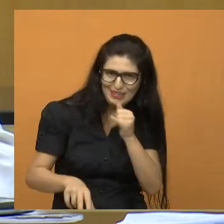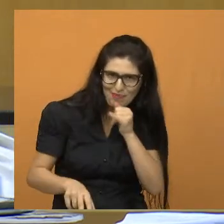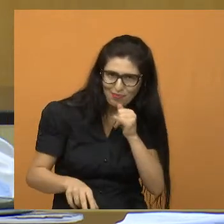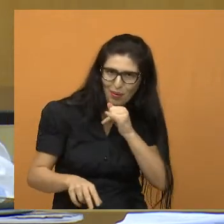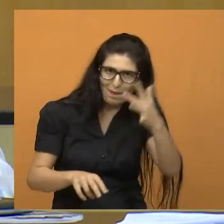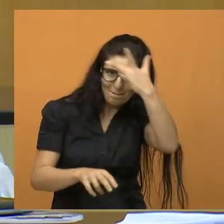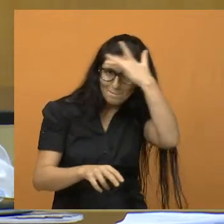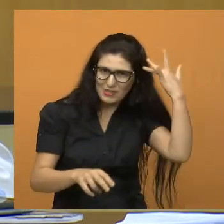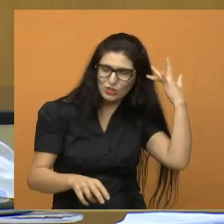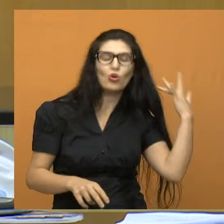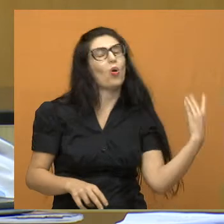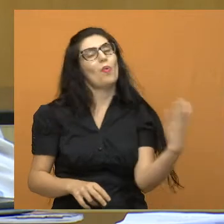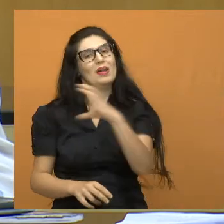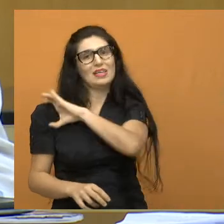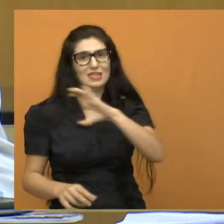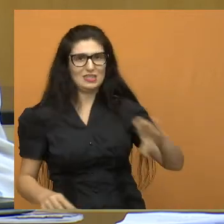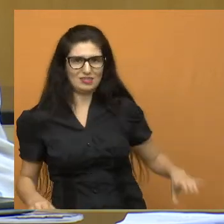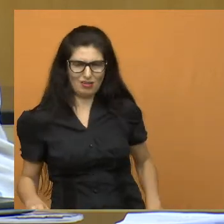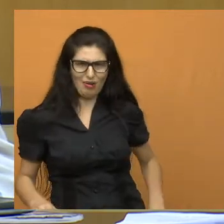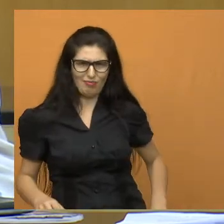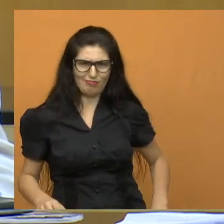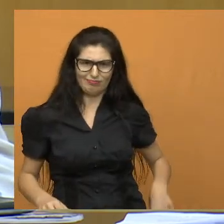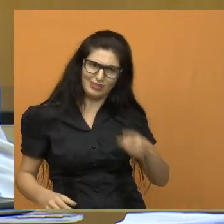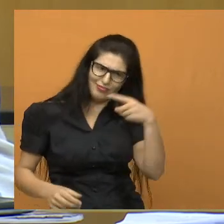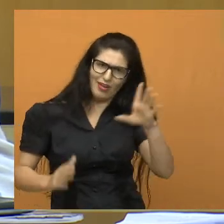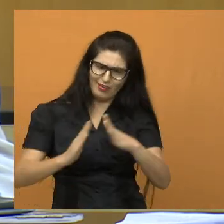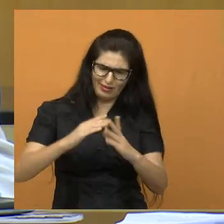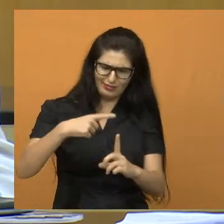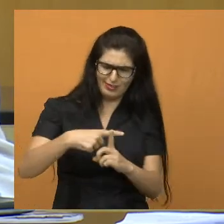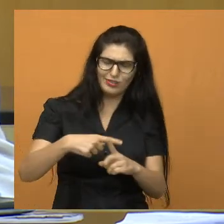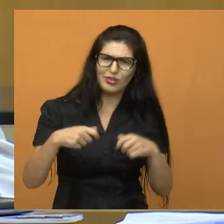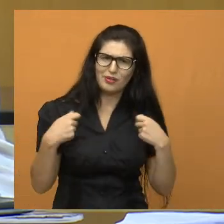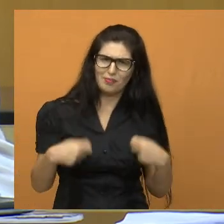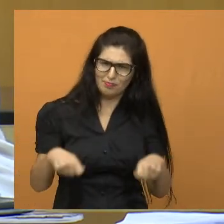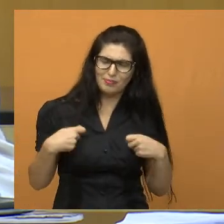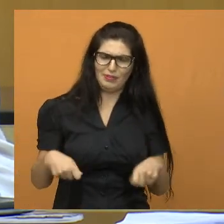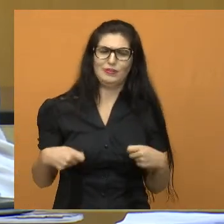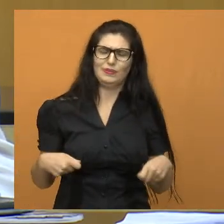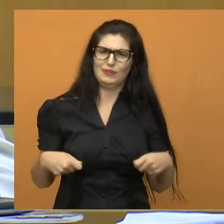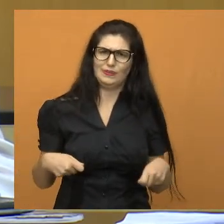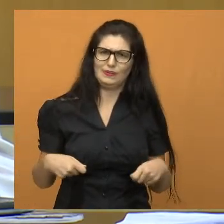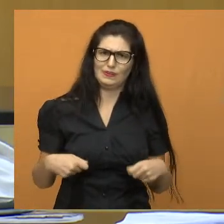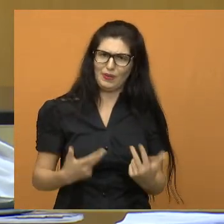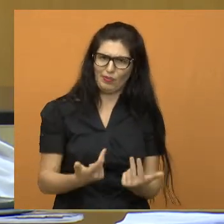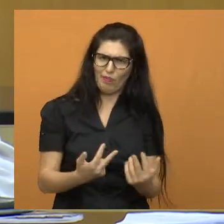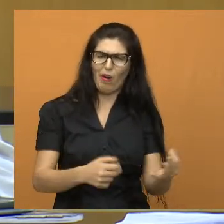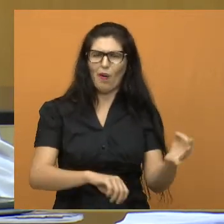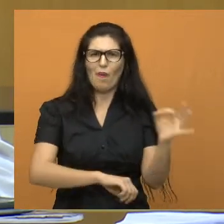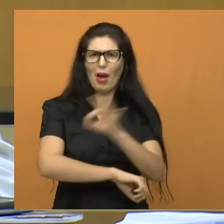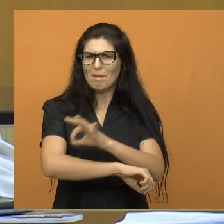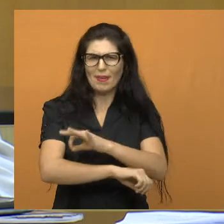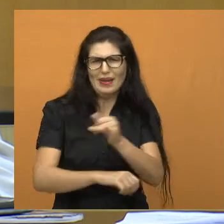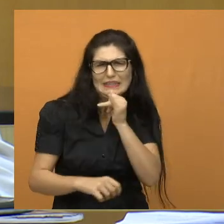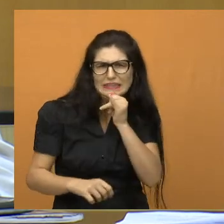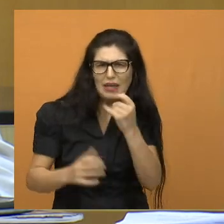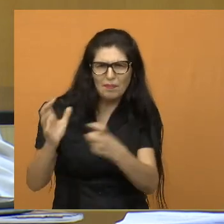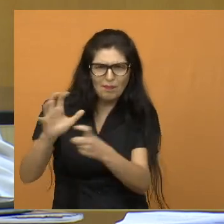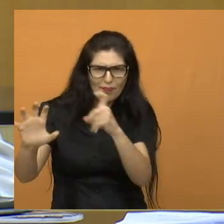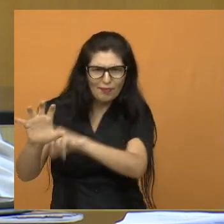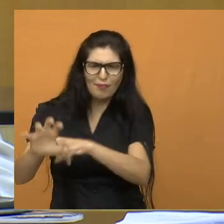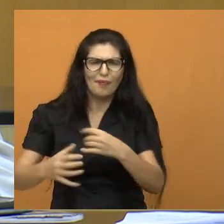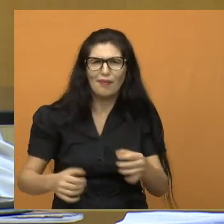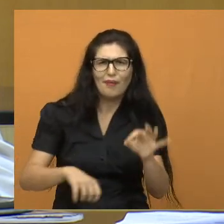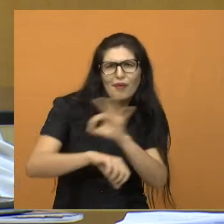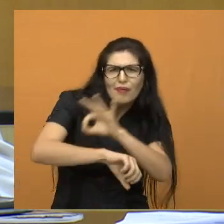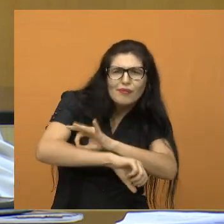dentro desse tema hoje, o cristão precisa ser abelha, sem ferrão. A abelha pousa na